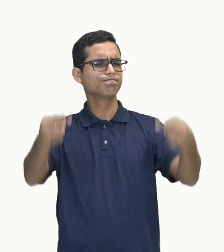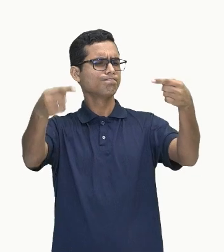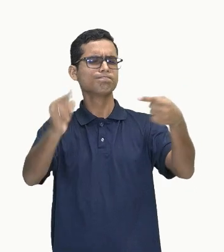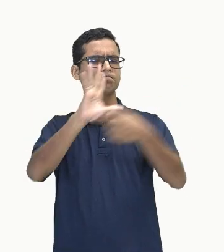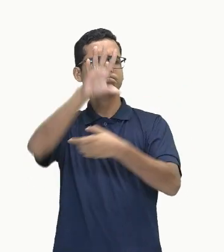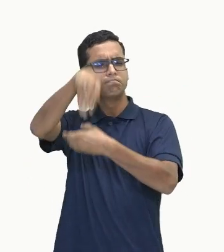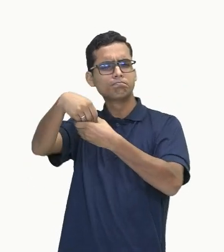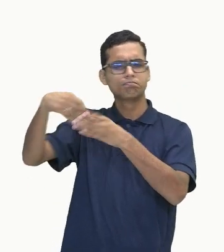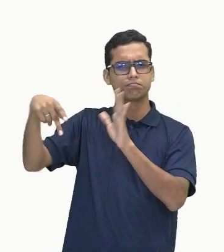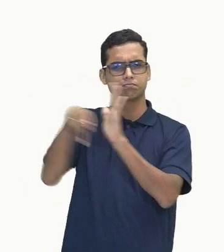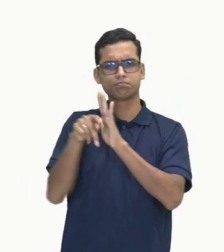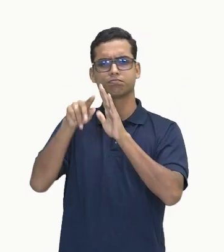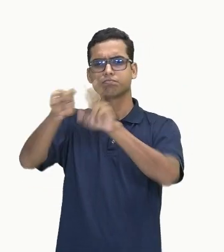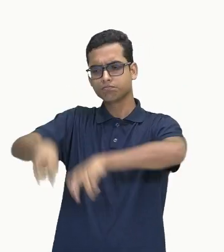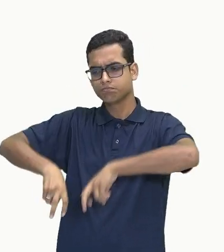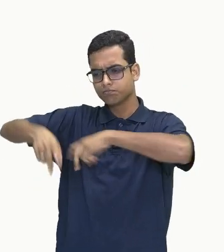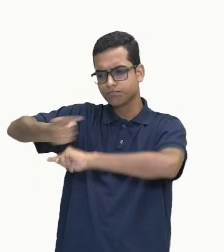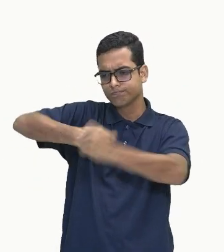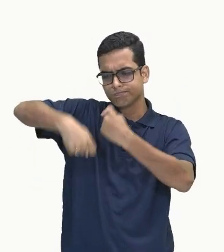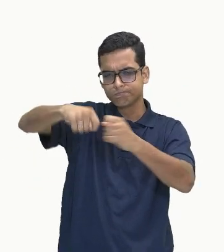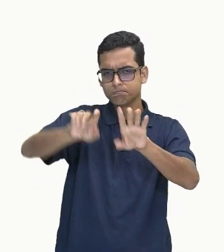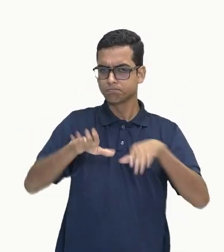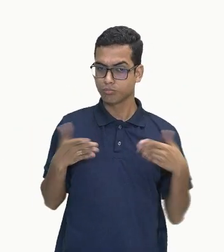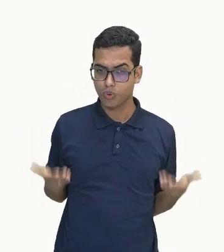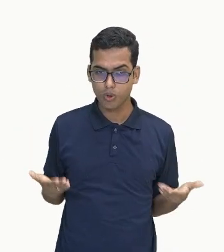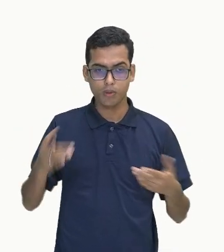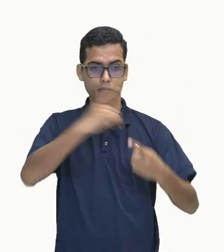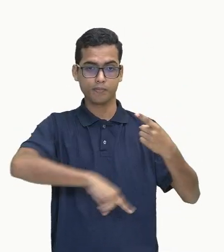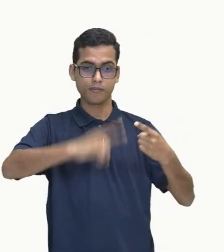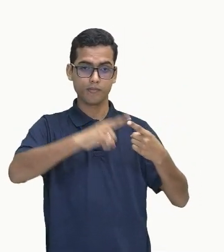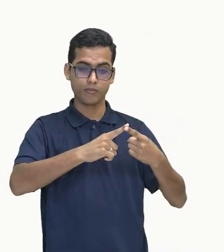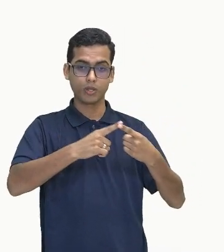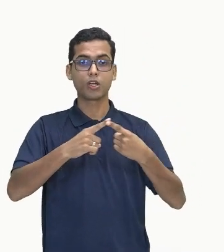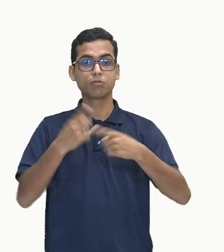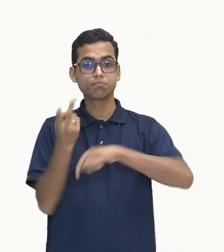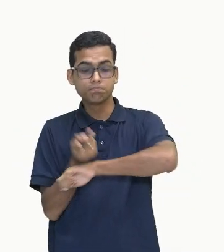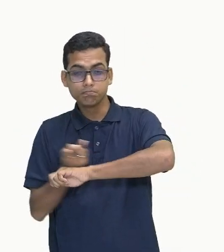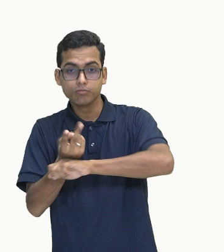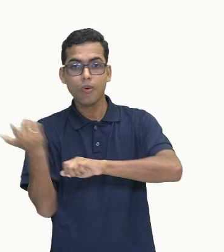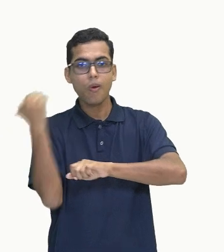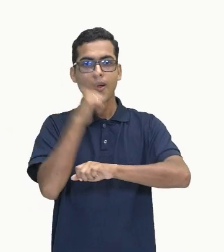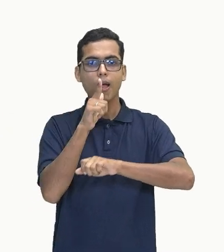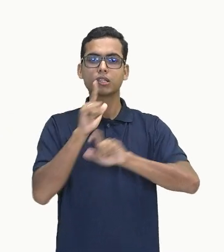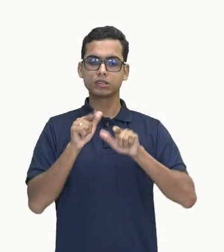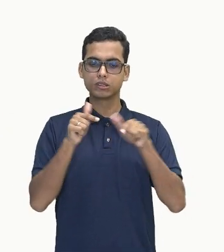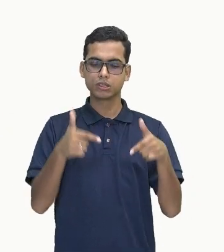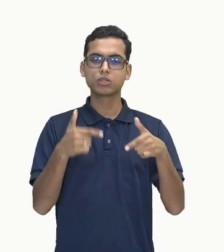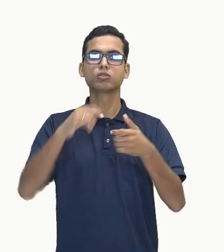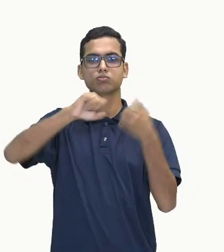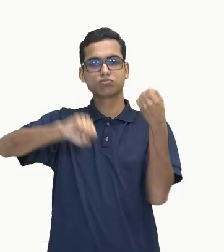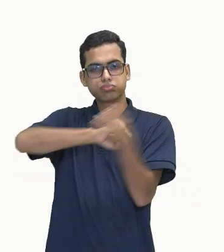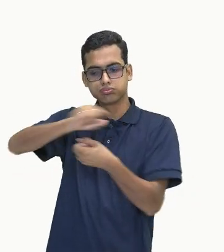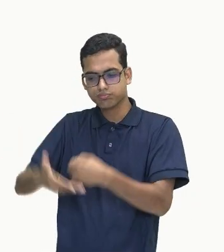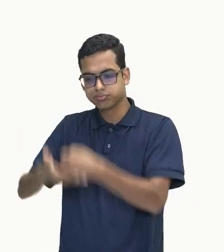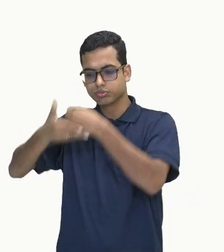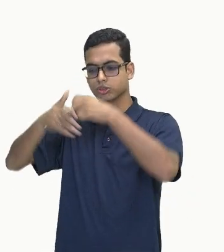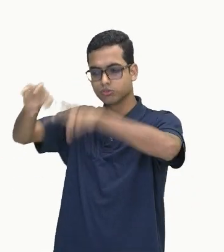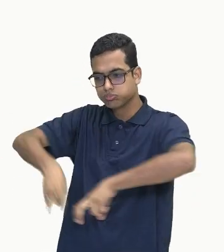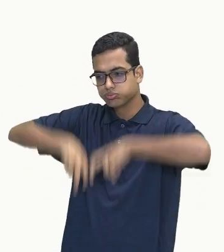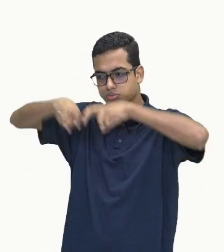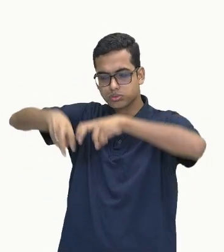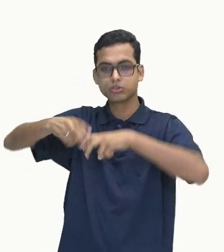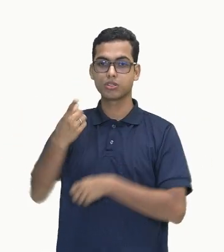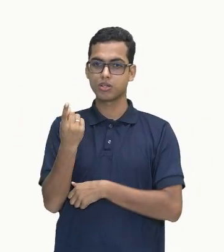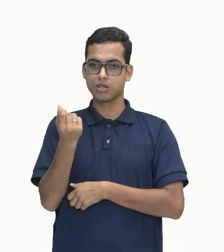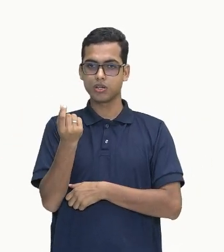Nós temos a busca por práticas mais sustentáveis, né, como a agricultura de